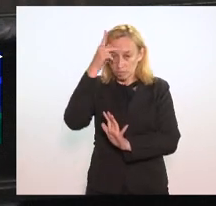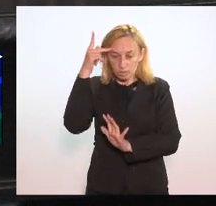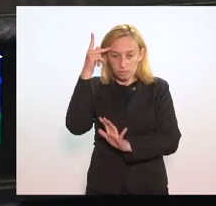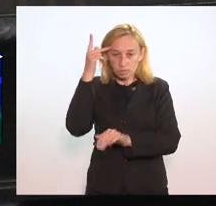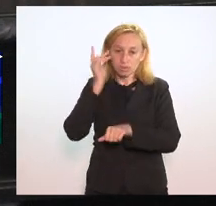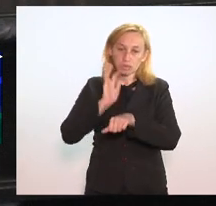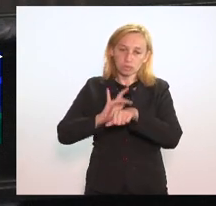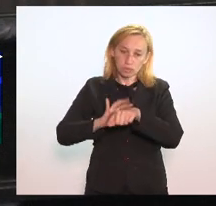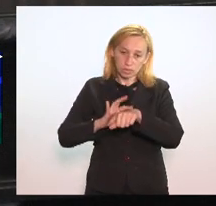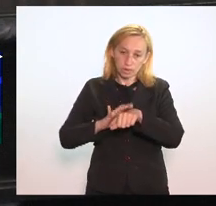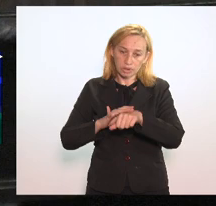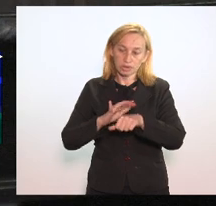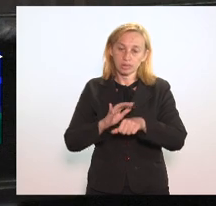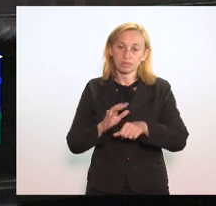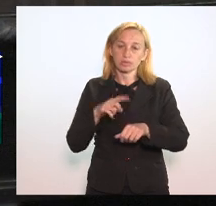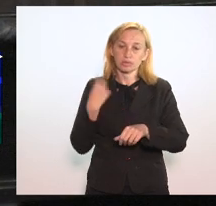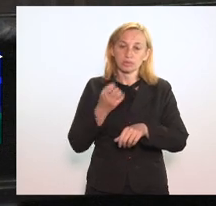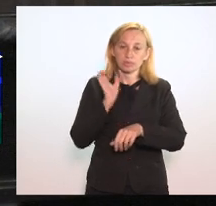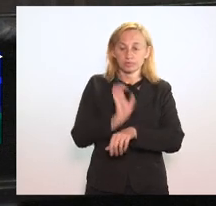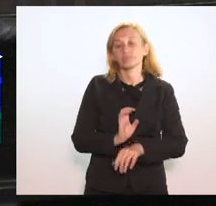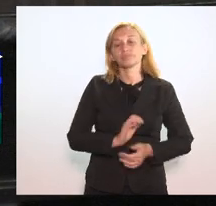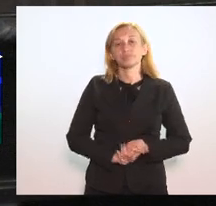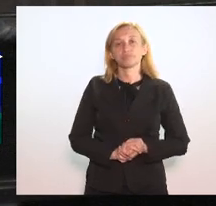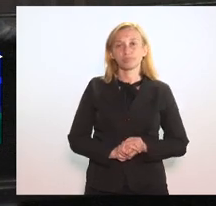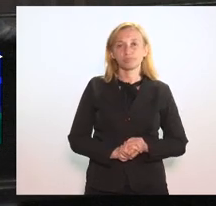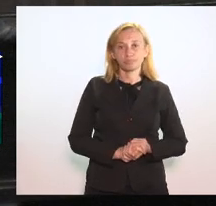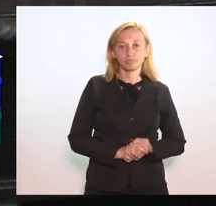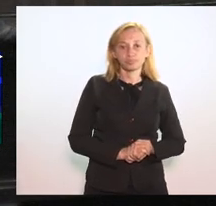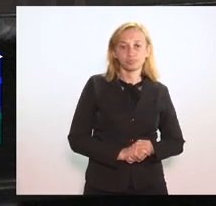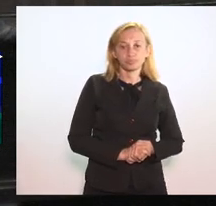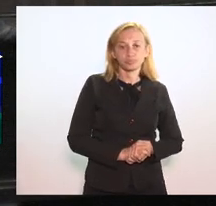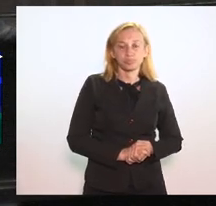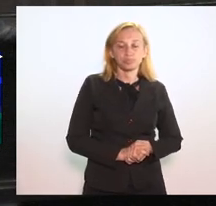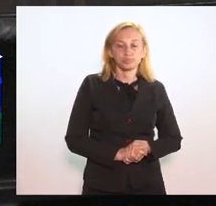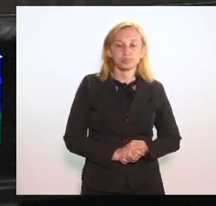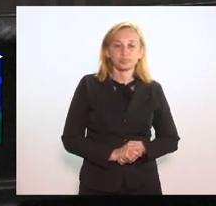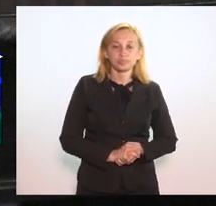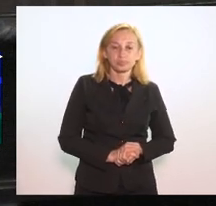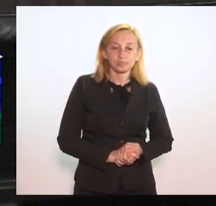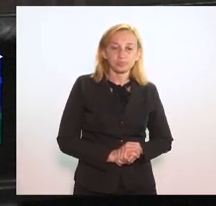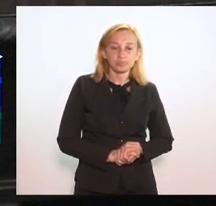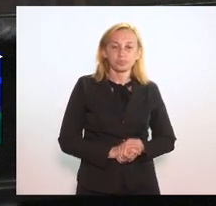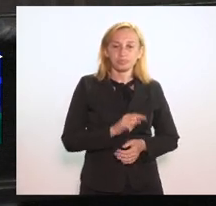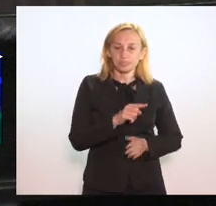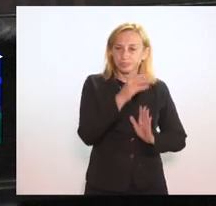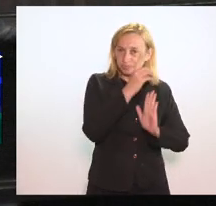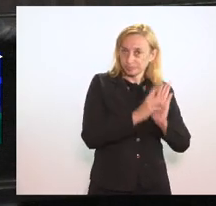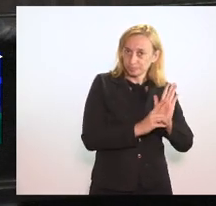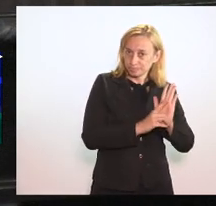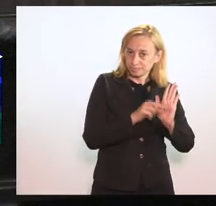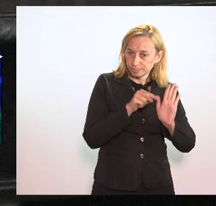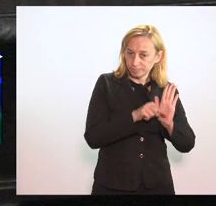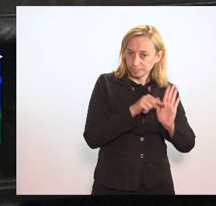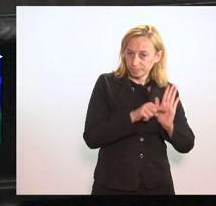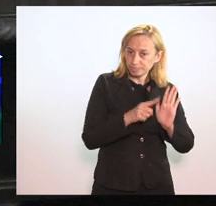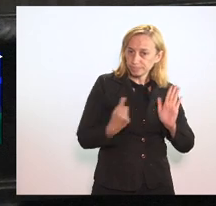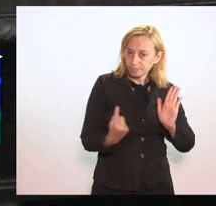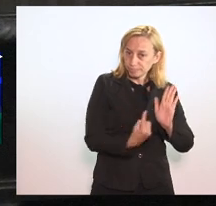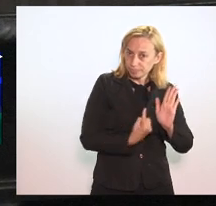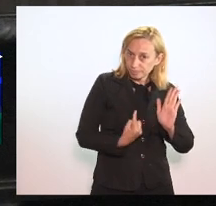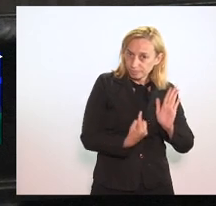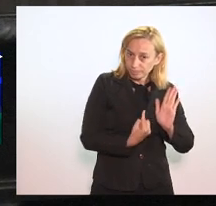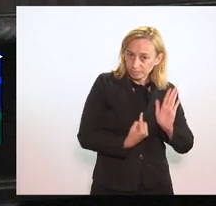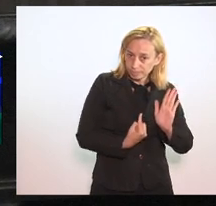covid-19 de nossos dados Não será apenas através desse Decreto que nós